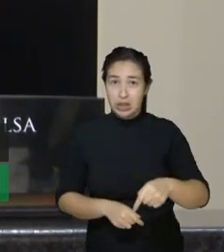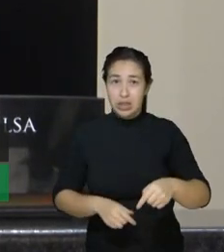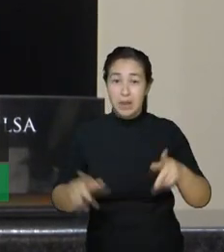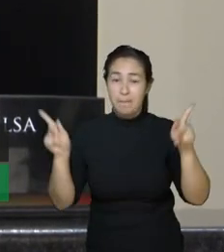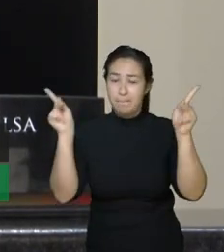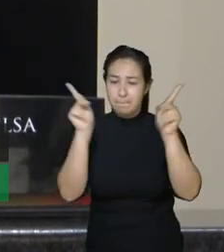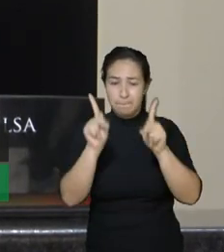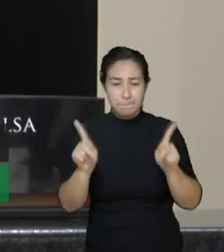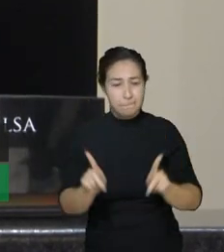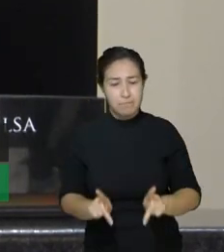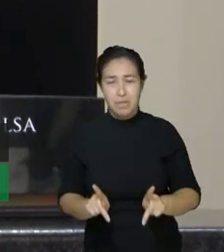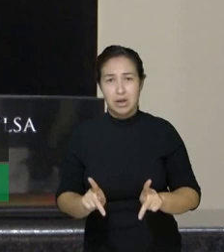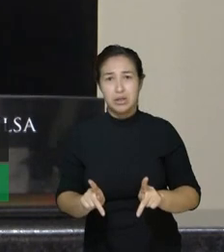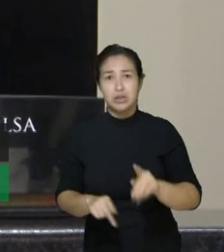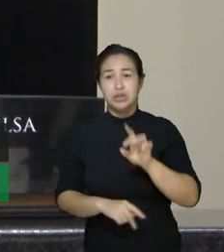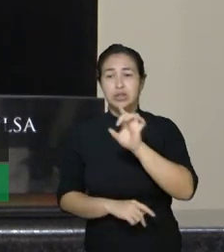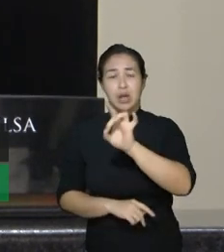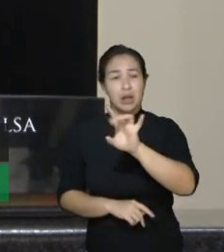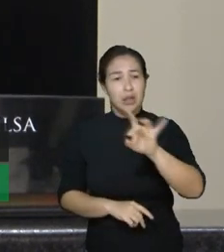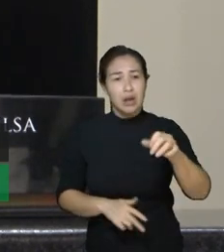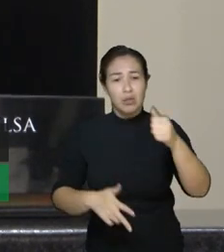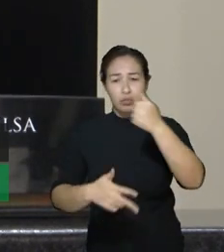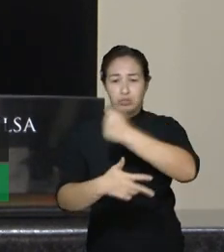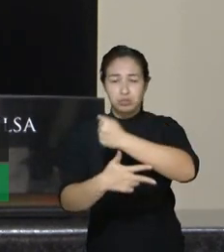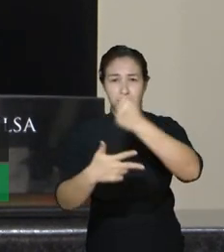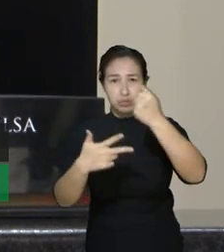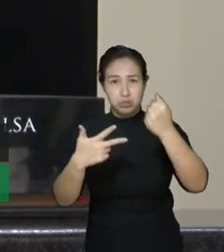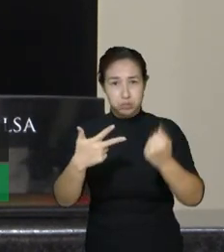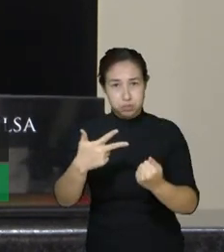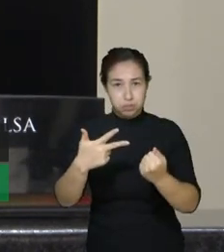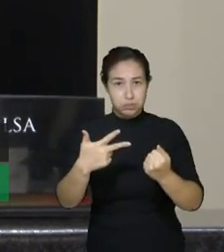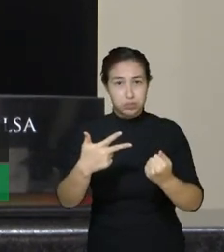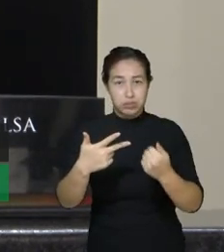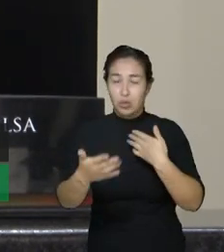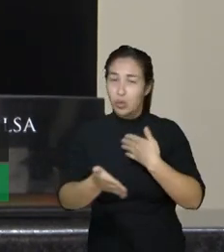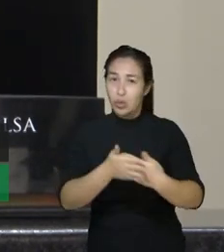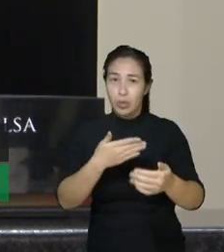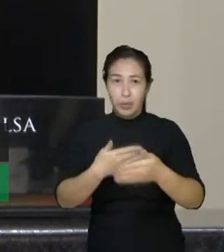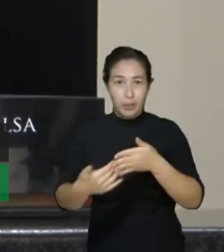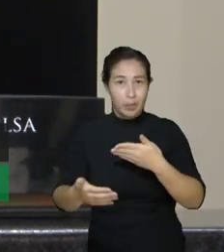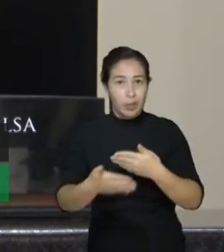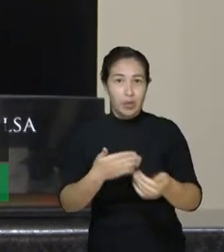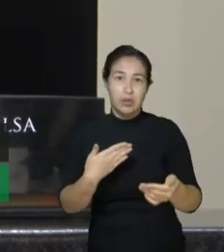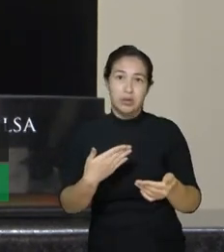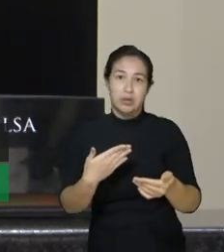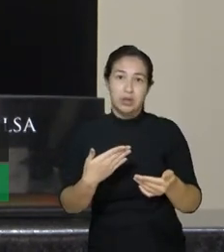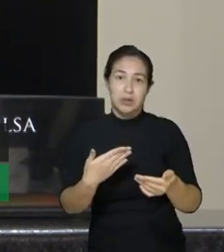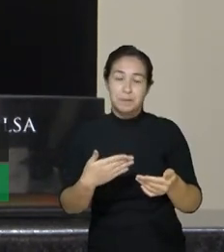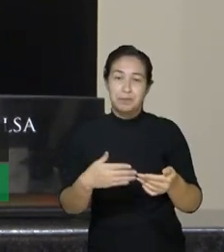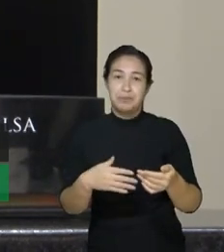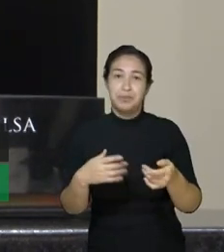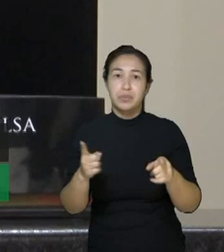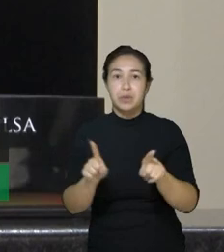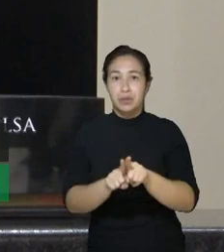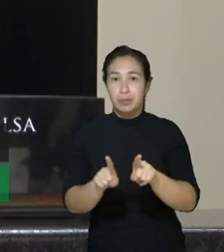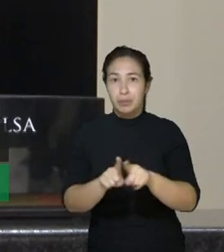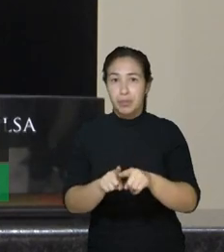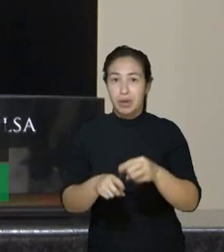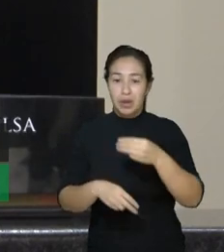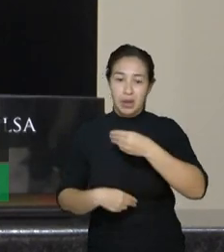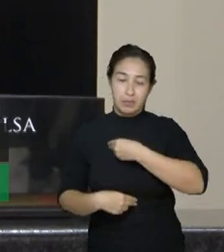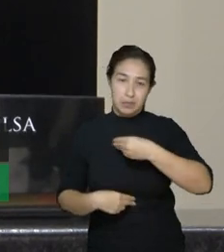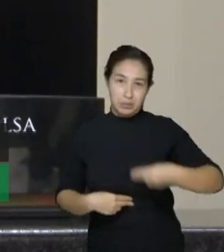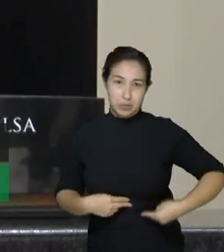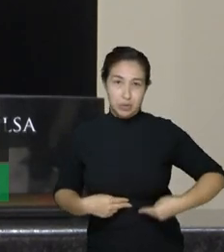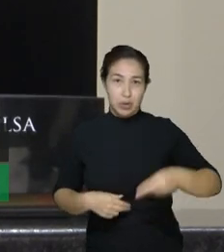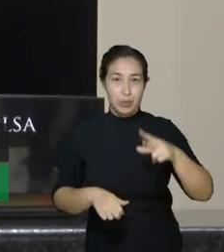Os poderes, todos eles, independentes, mas tanto o Ministério Público, o Tribunal